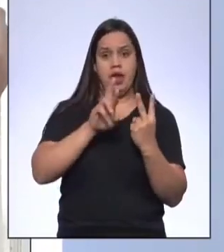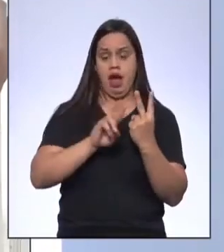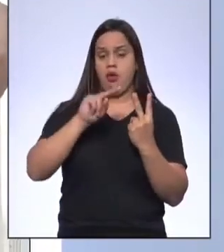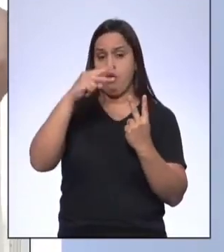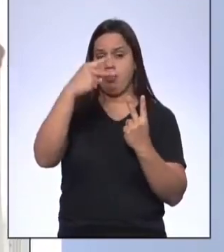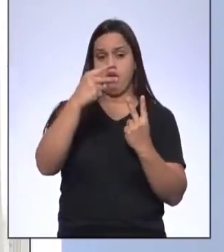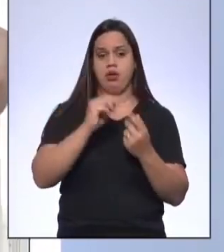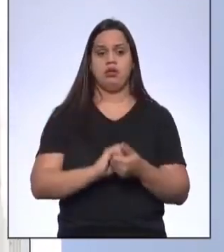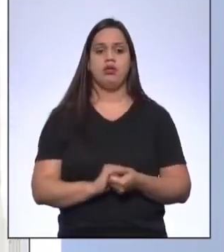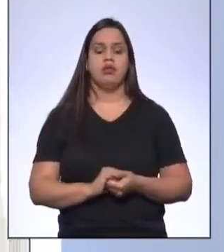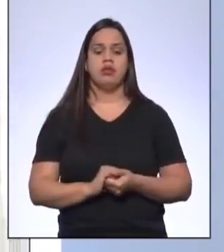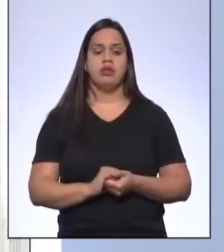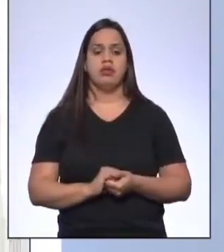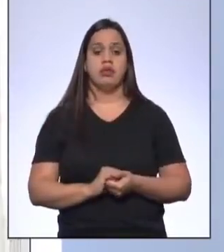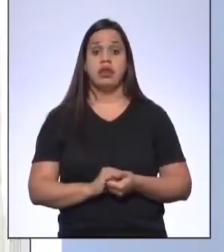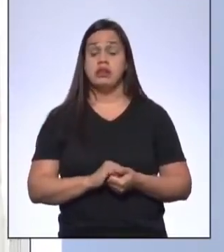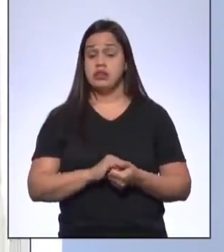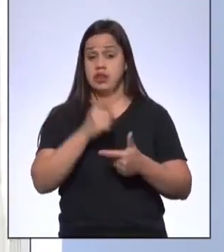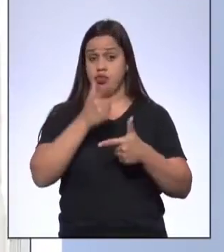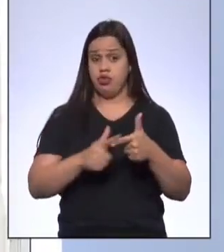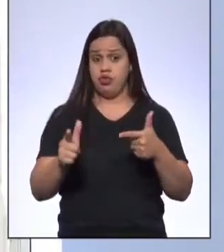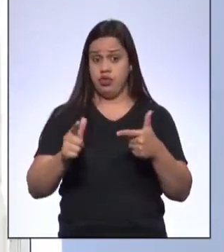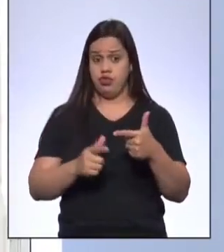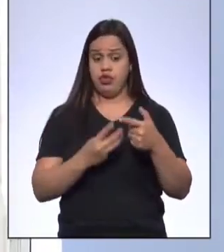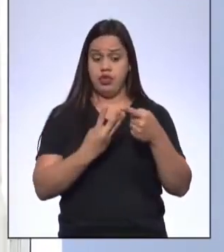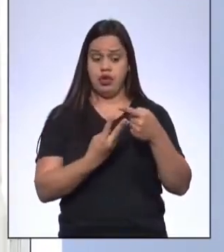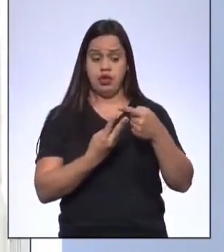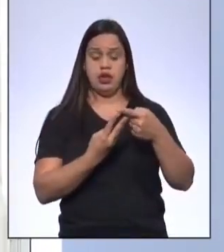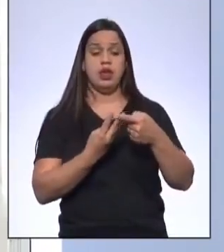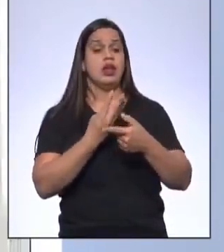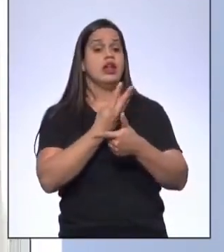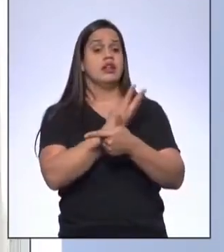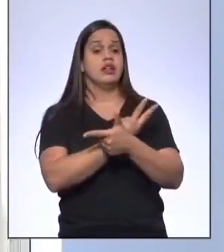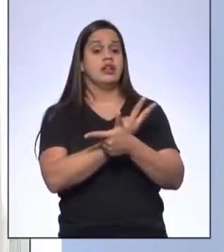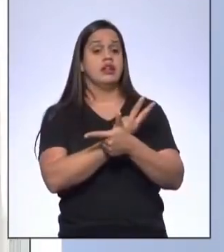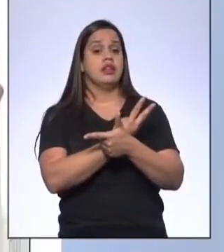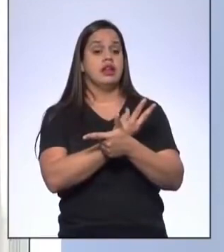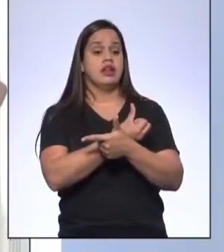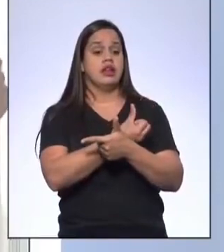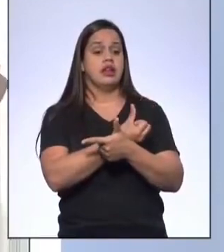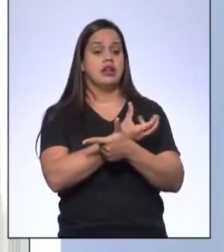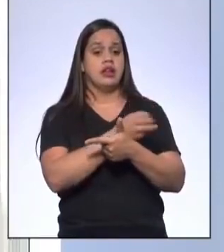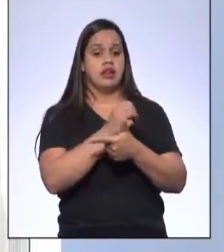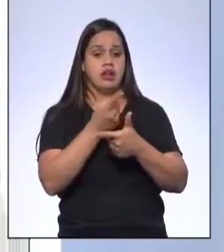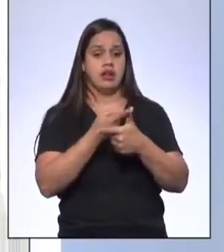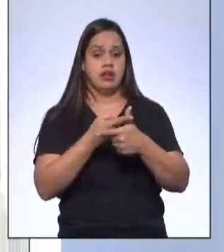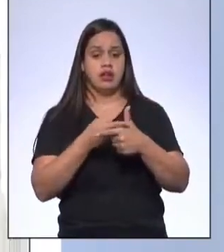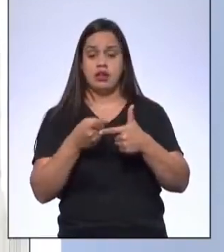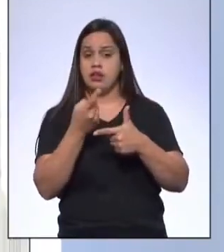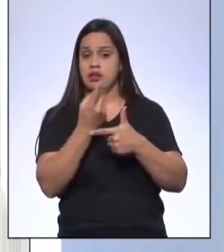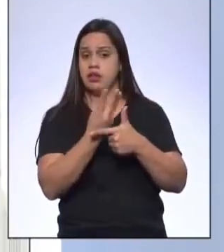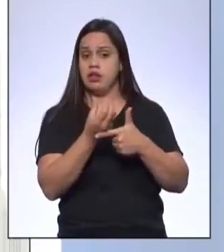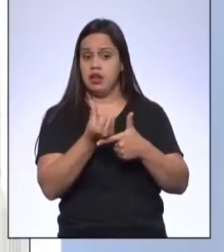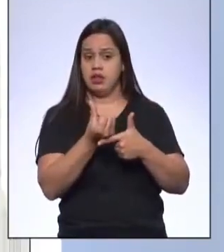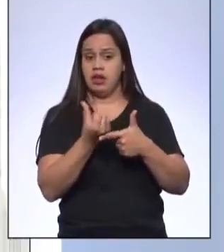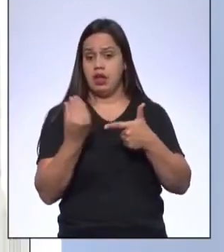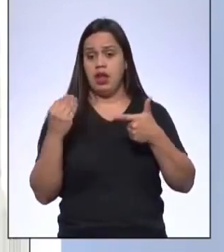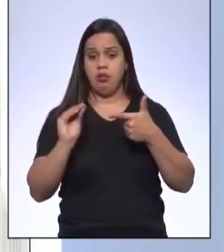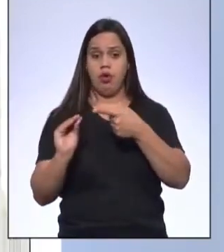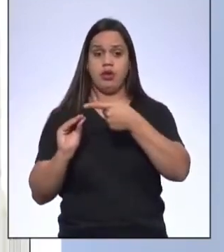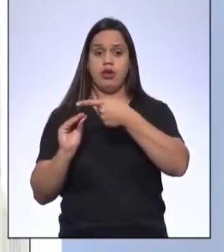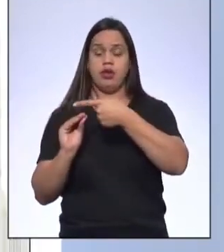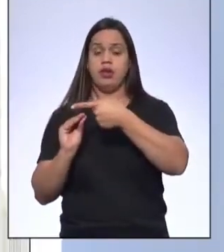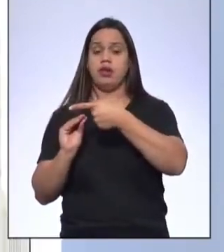quadrado. Se eu dividir 360 por 36... 100. 100, ó. Então, é uma parte,